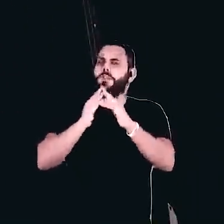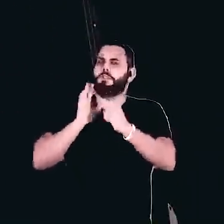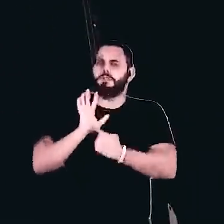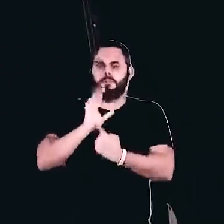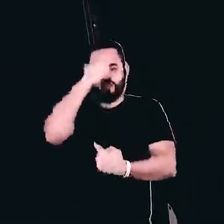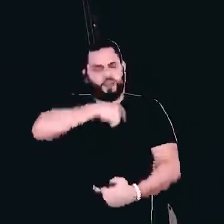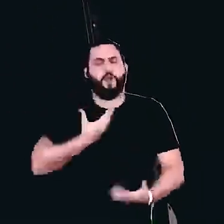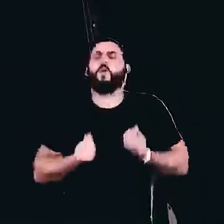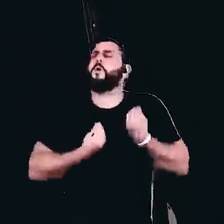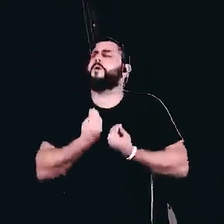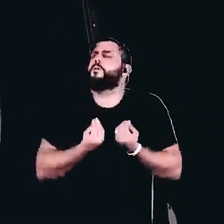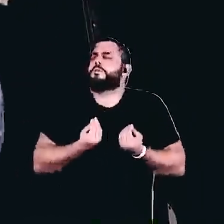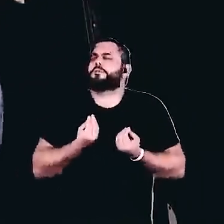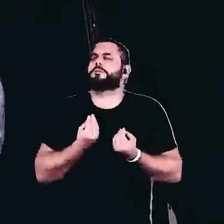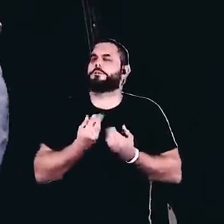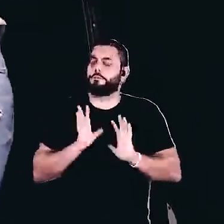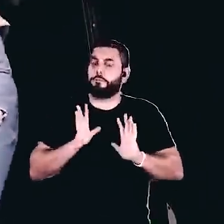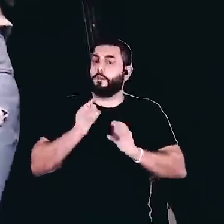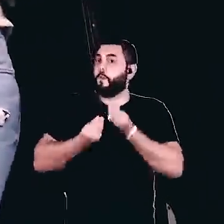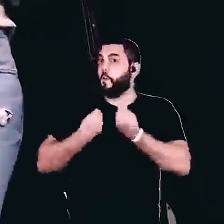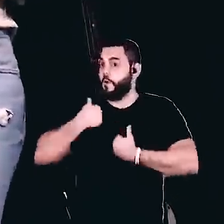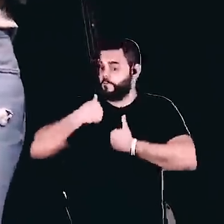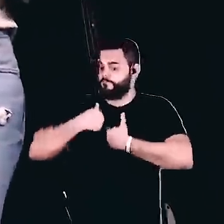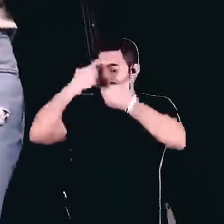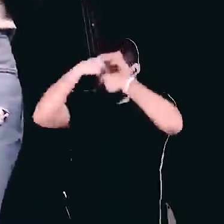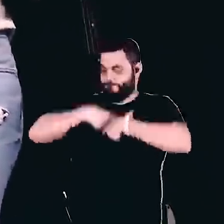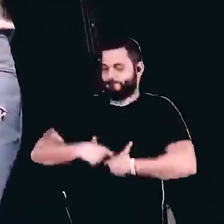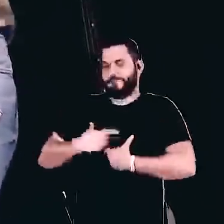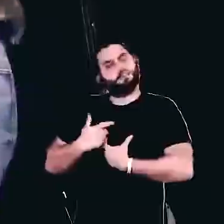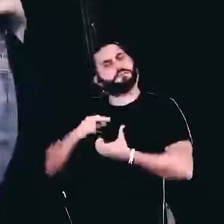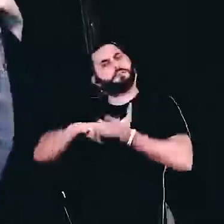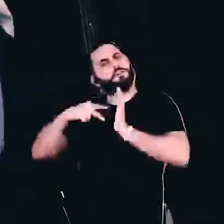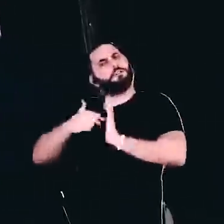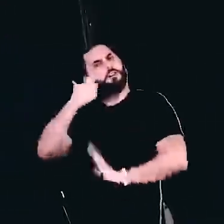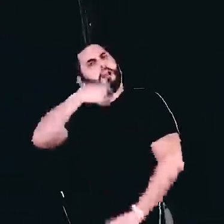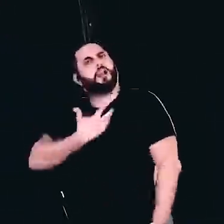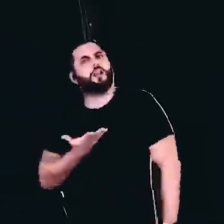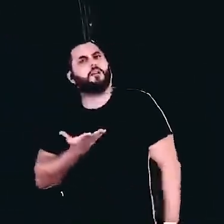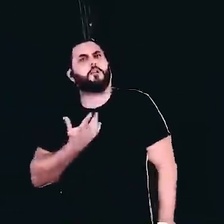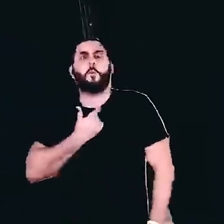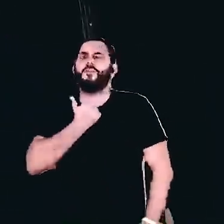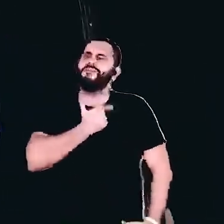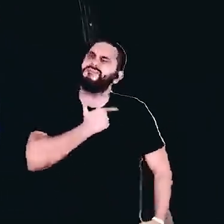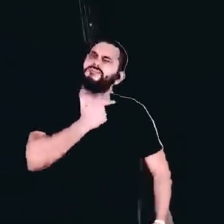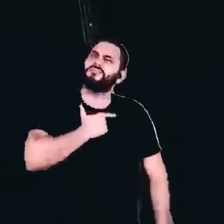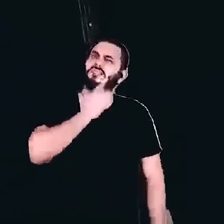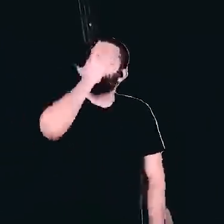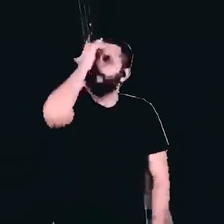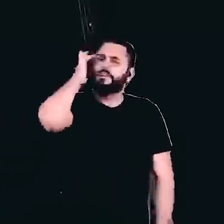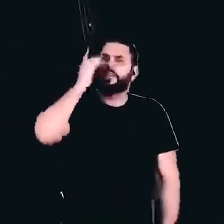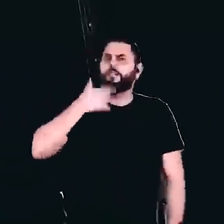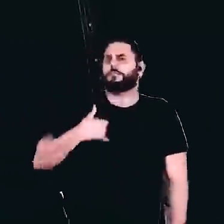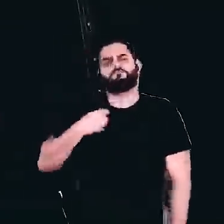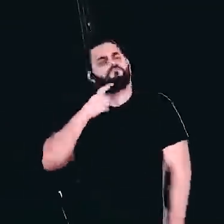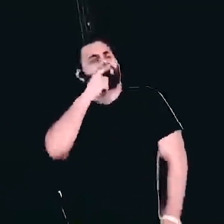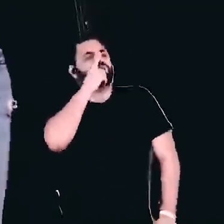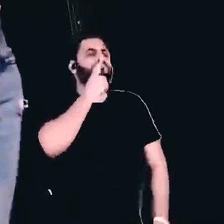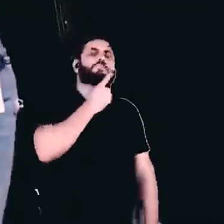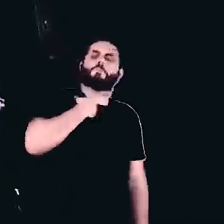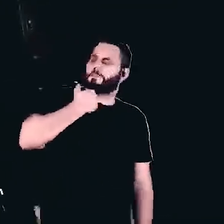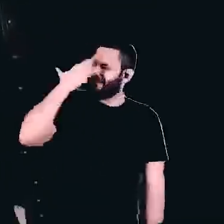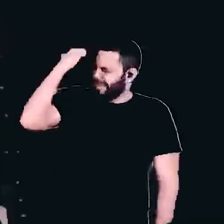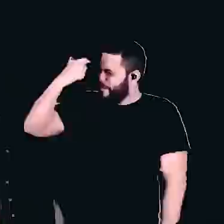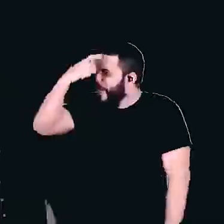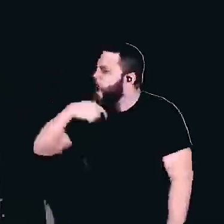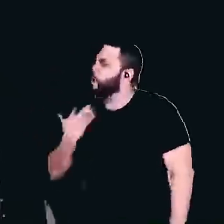casa? Porque como nós nos apresentamos, fala muito de quem nós somos, não é? Como é feio uma pessoa que se engrandece? Porque você não sabe quem eu